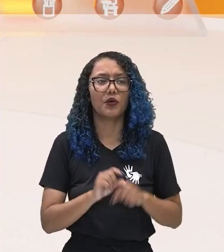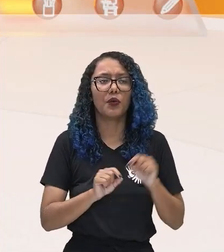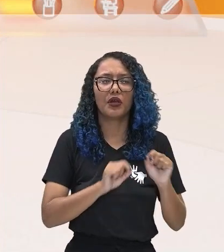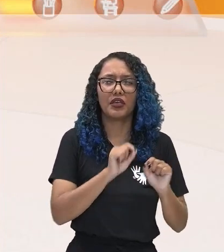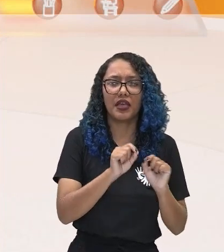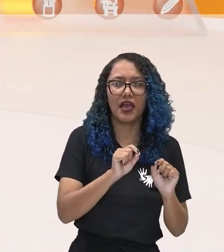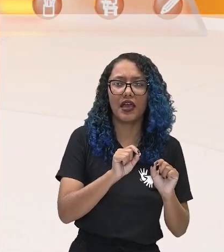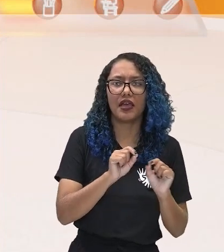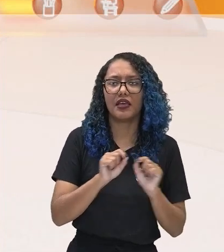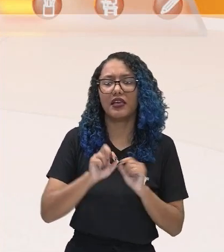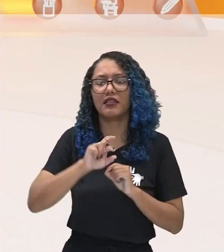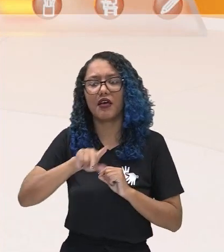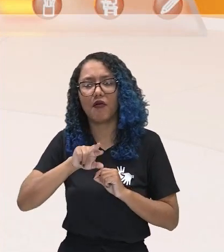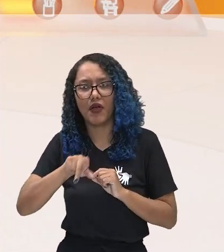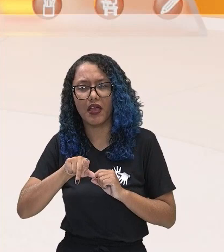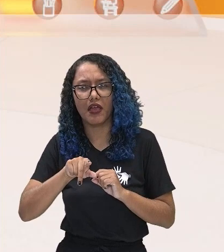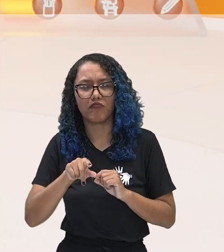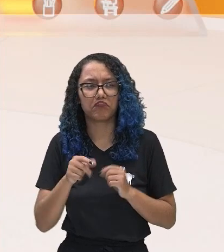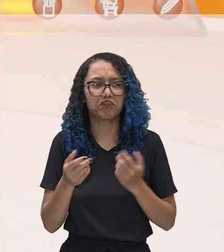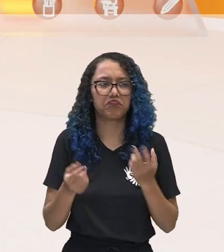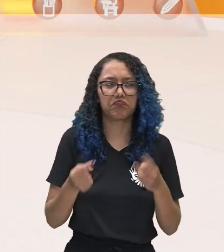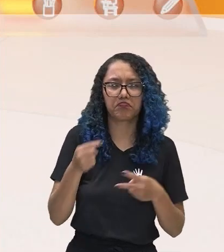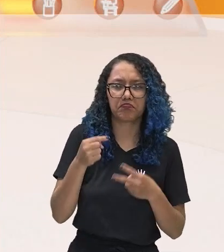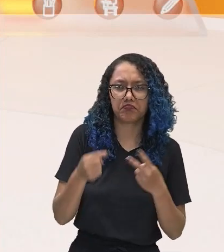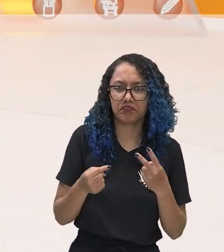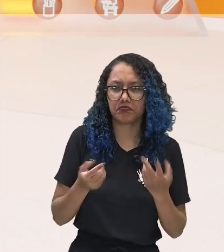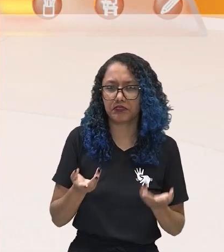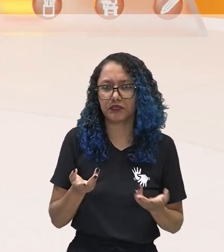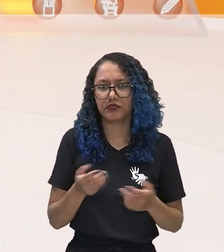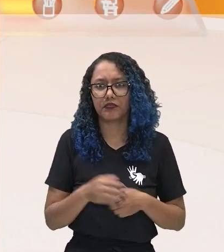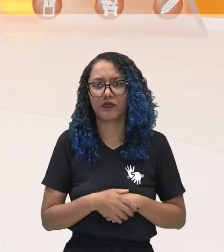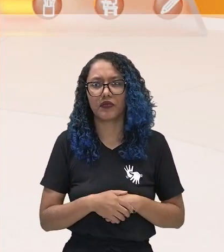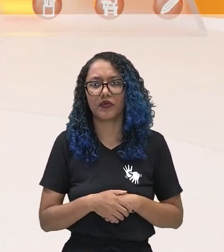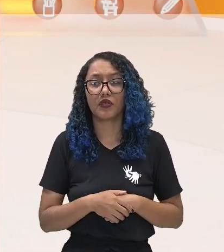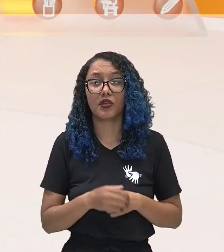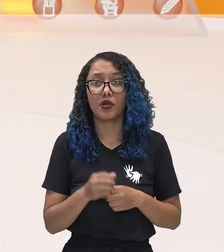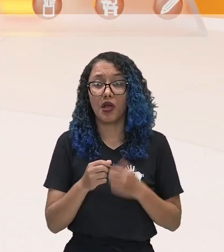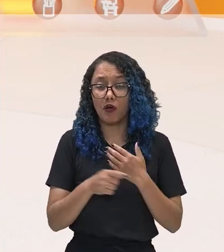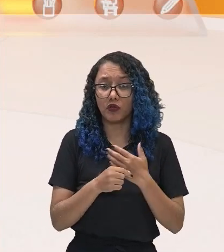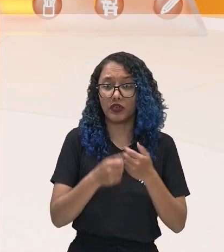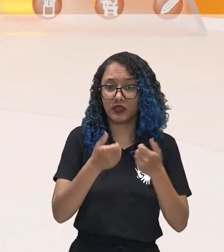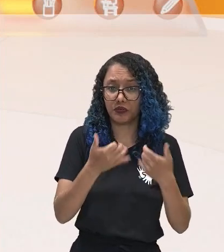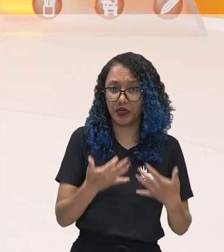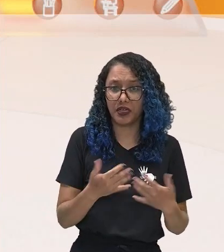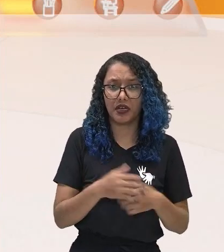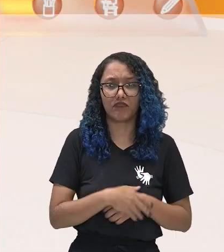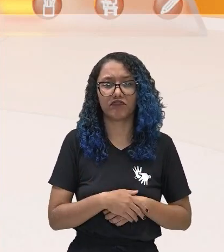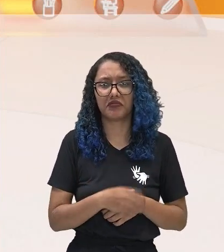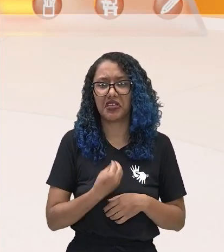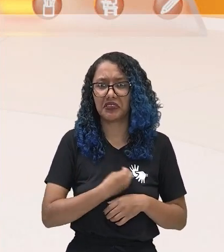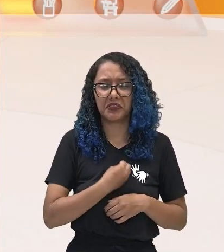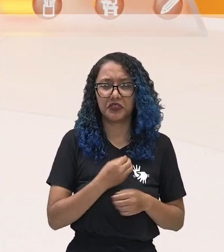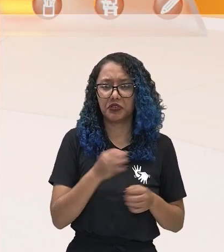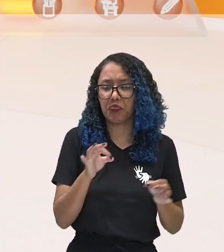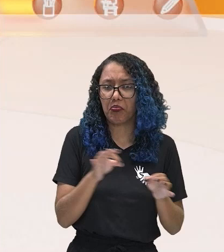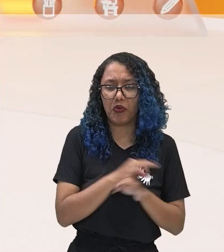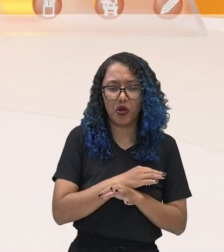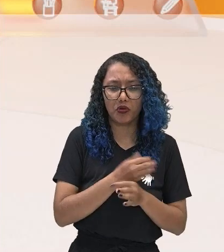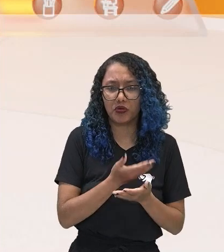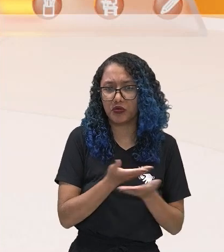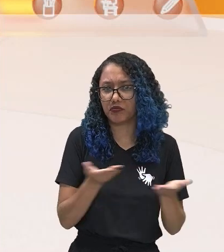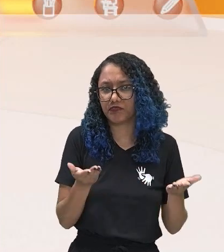do que não é. Né? A Parmênides vai, o que é estar aí, pronto. Existe essa essência. Parmênides